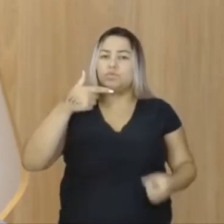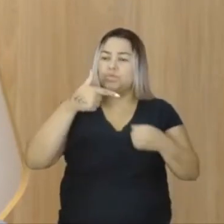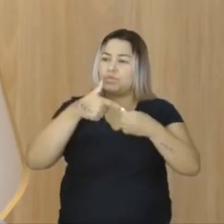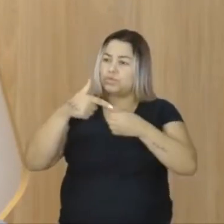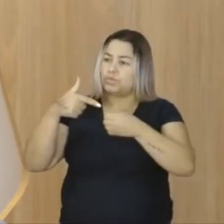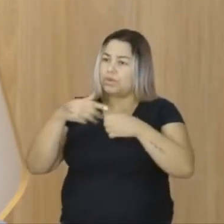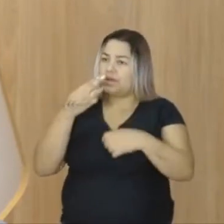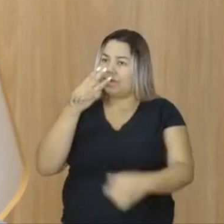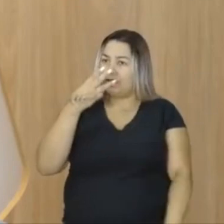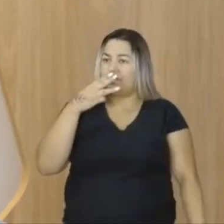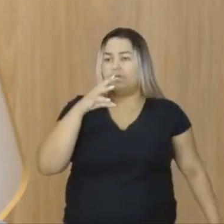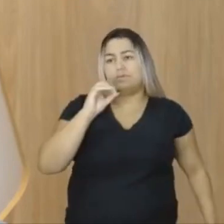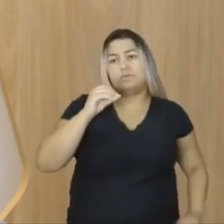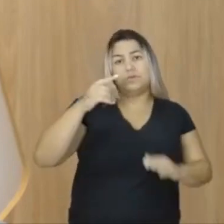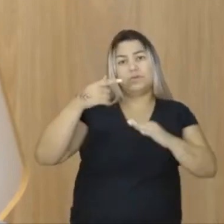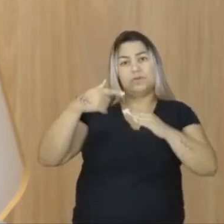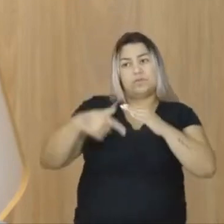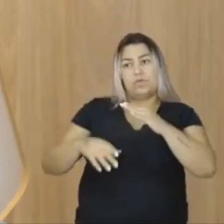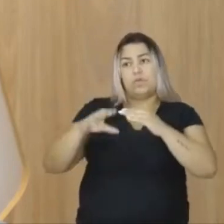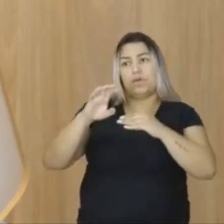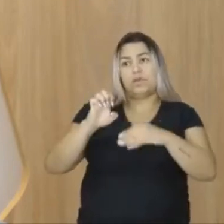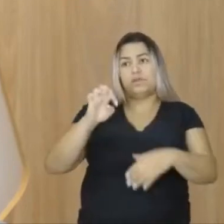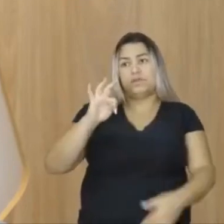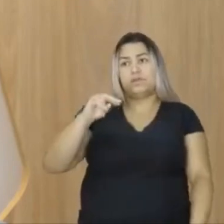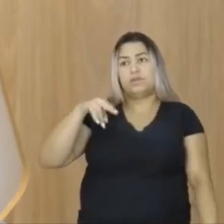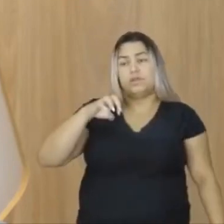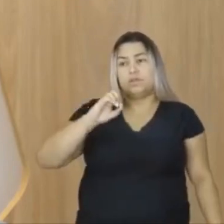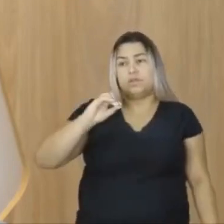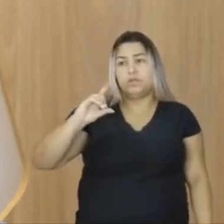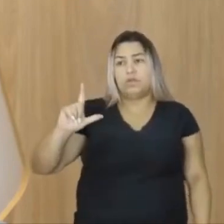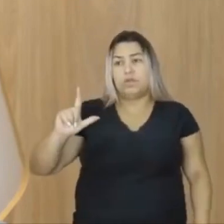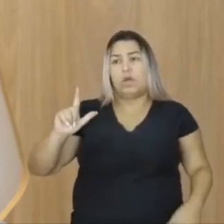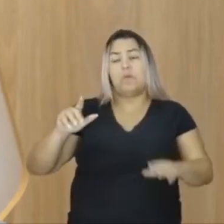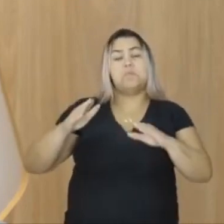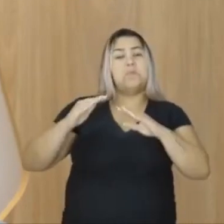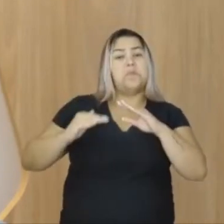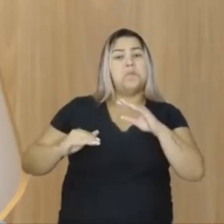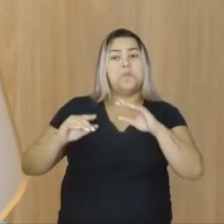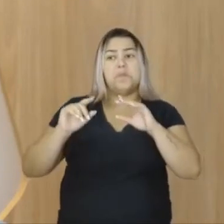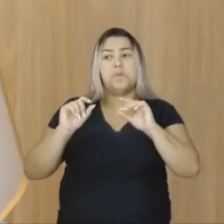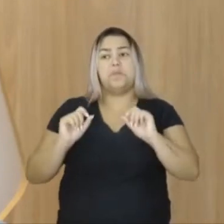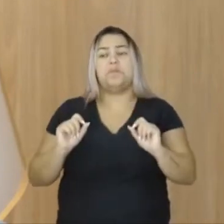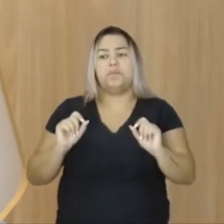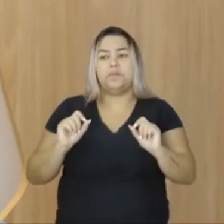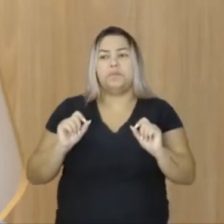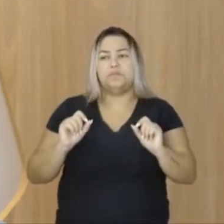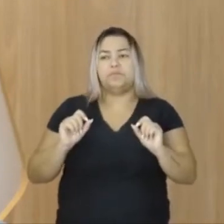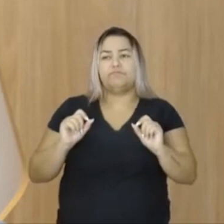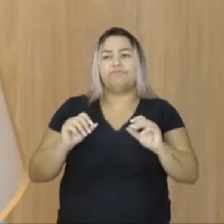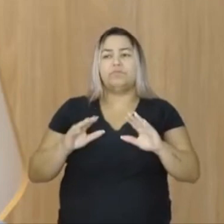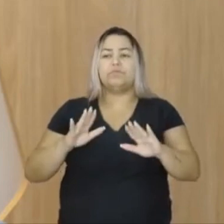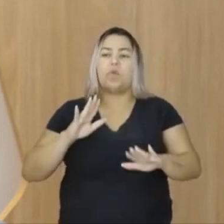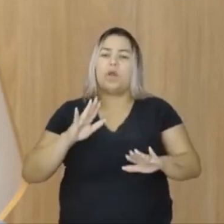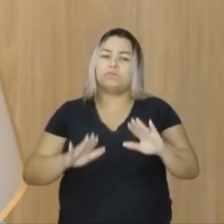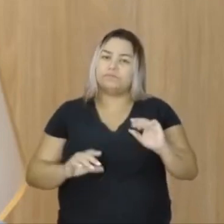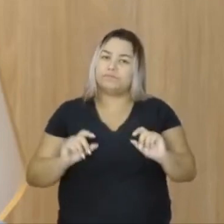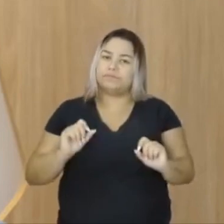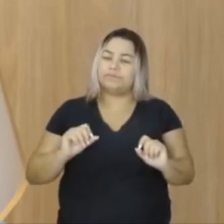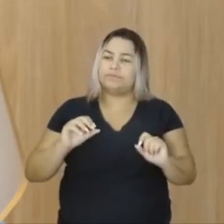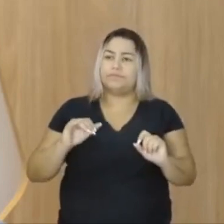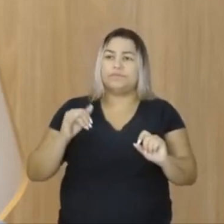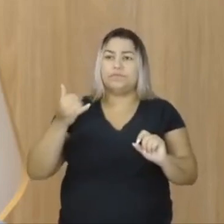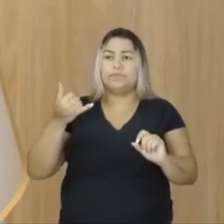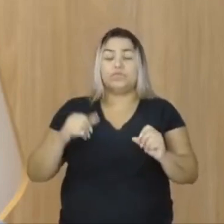a 30 centímetros da terra, que é o etanol, tem pegadas de carbono menor que, às vezes, a eletrificação